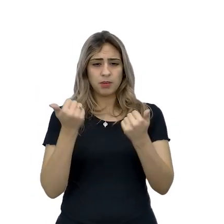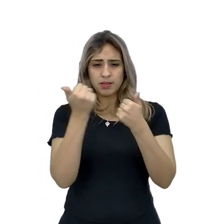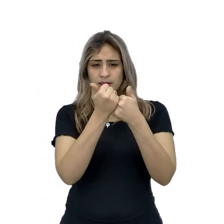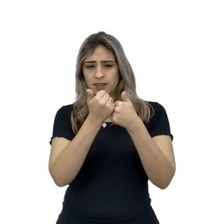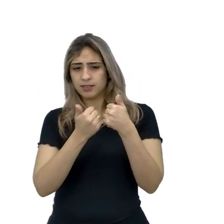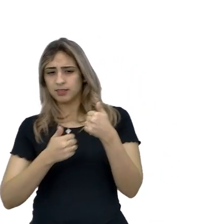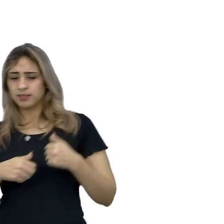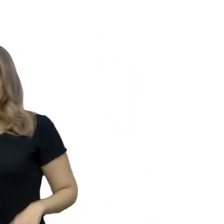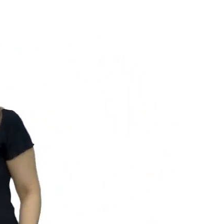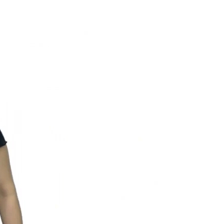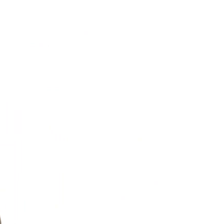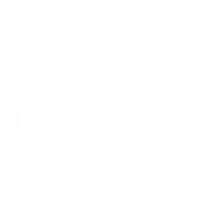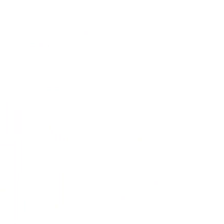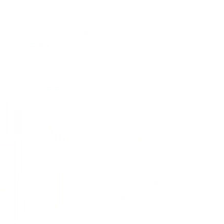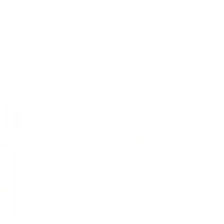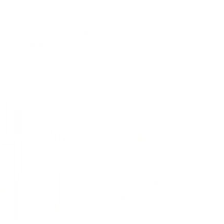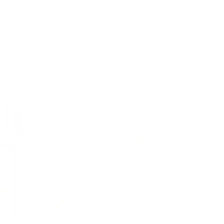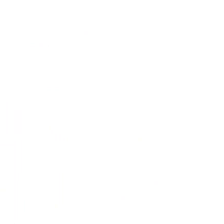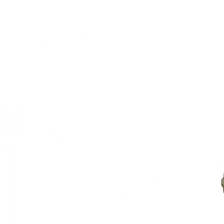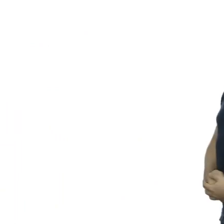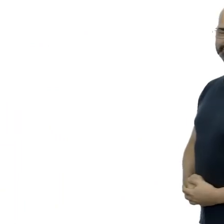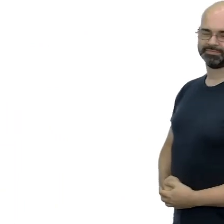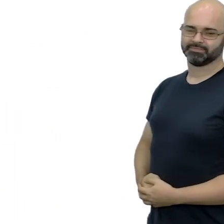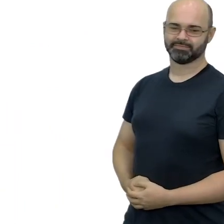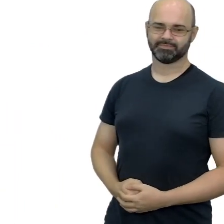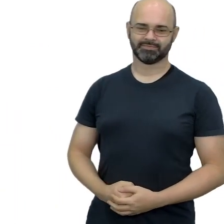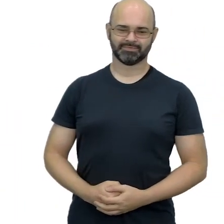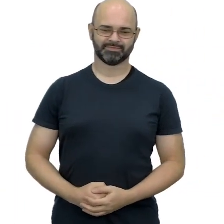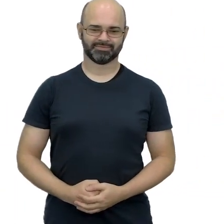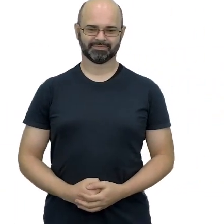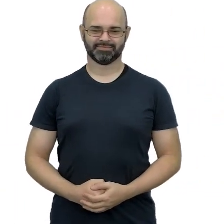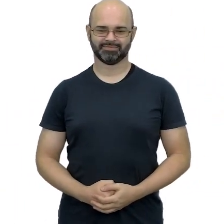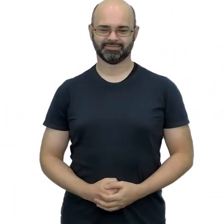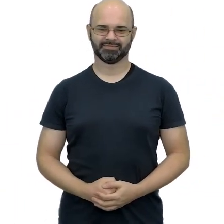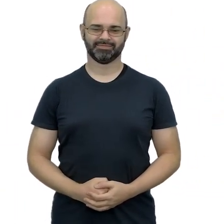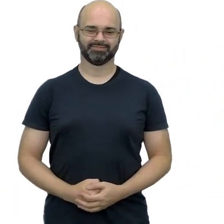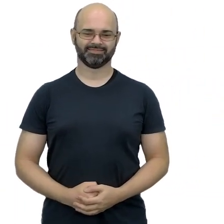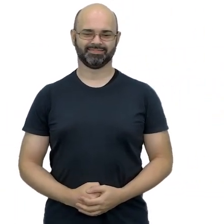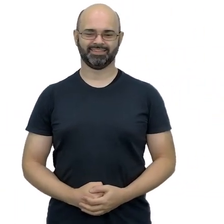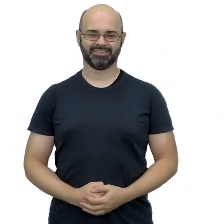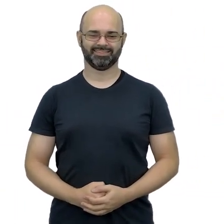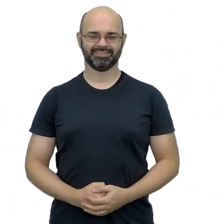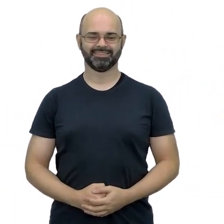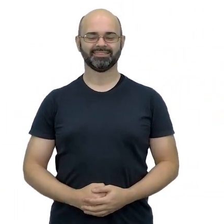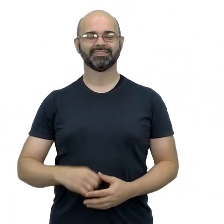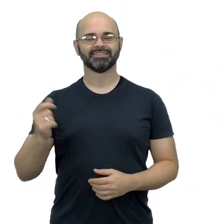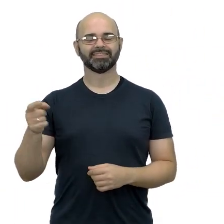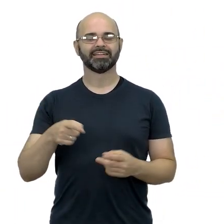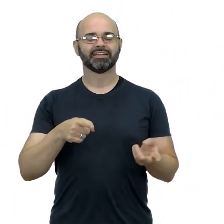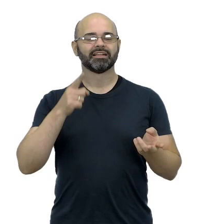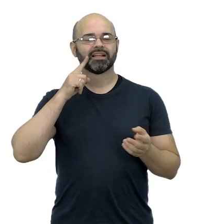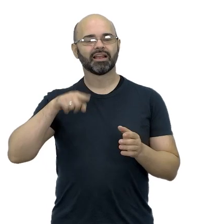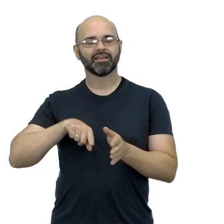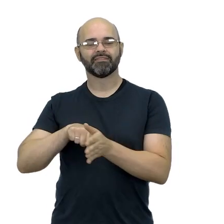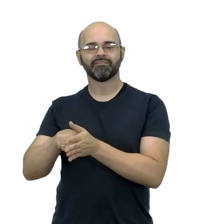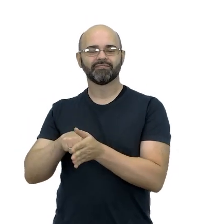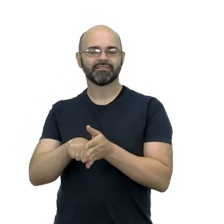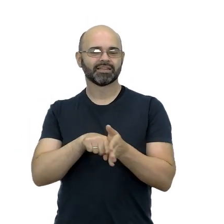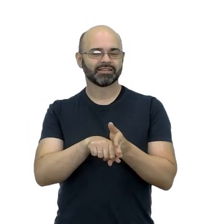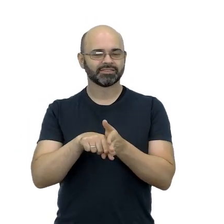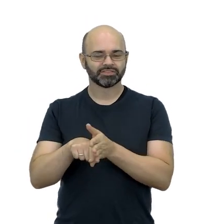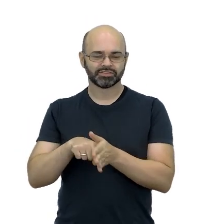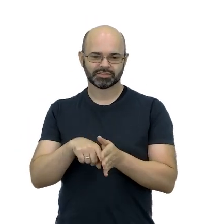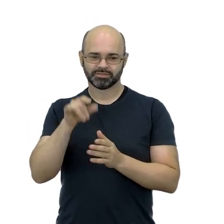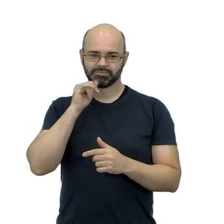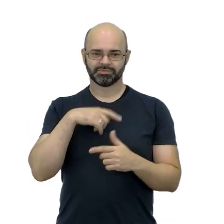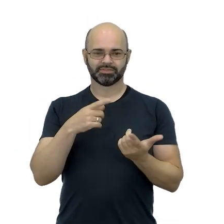dificuldade de entender do enunciado. Então, quando a gente pega esse enunciado, ele vai ter a capacidade de investigar. Eu estou procurando a raiz cúbica de